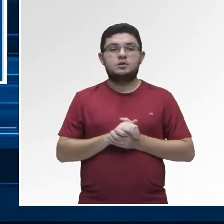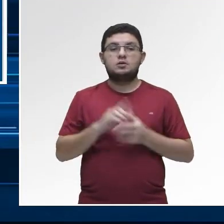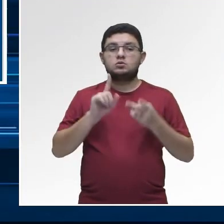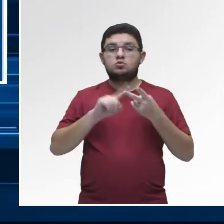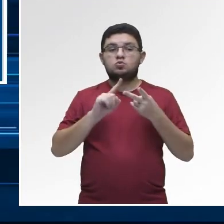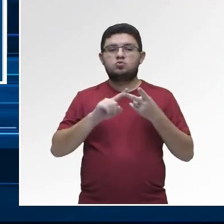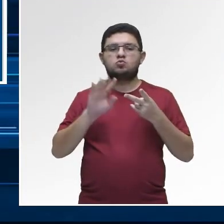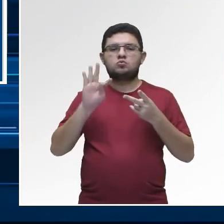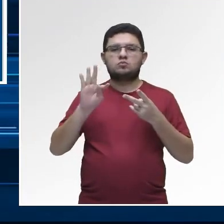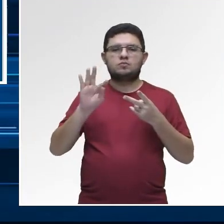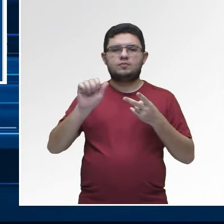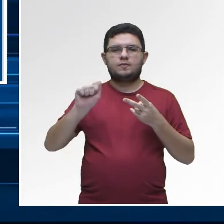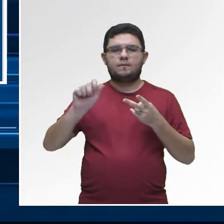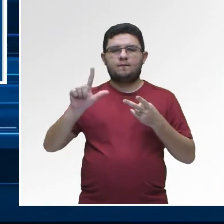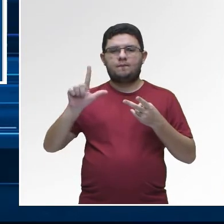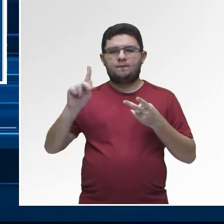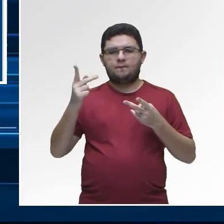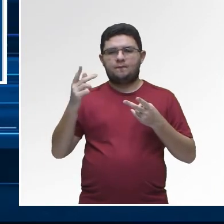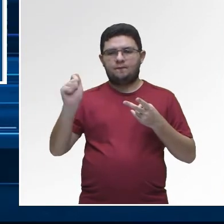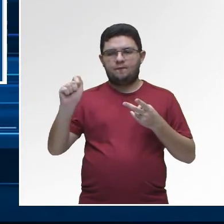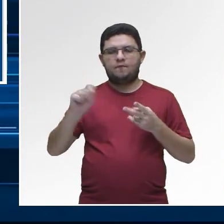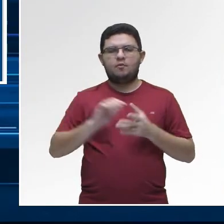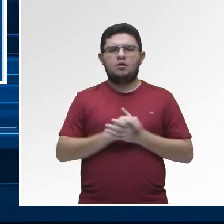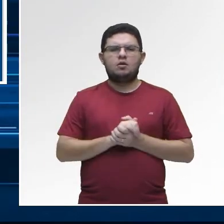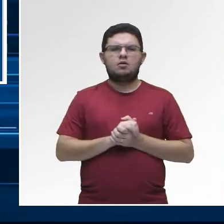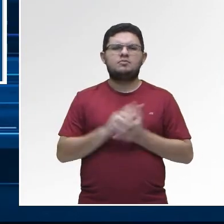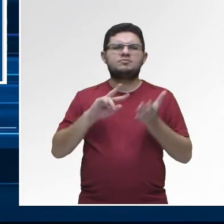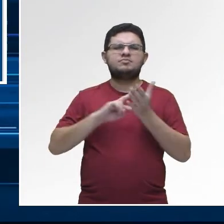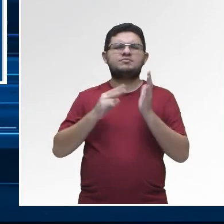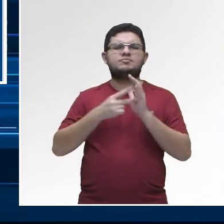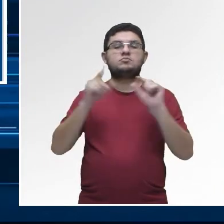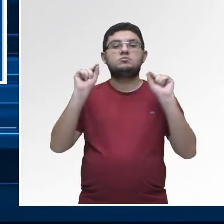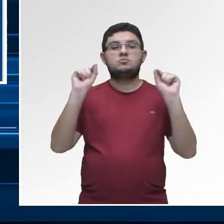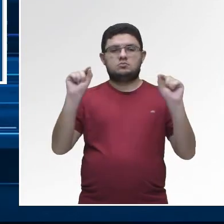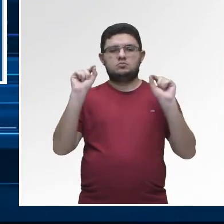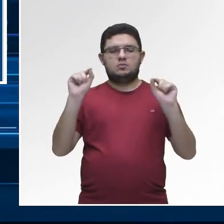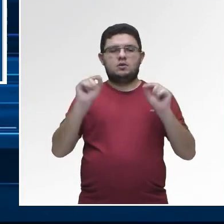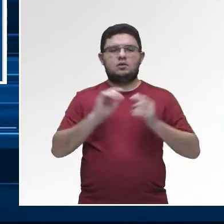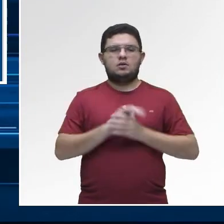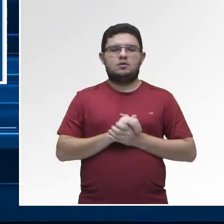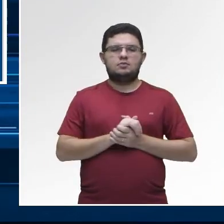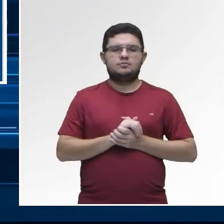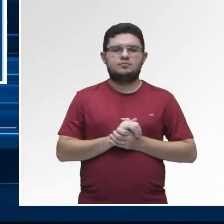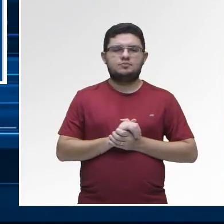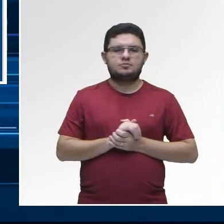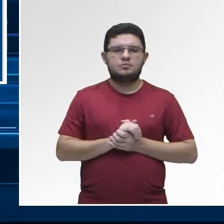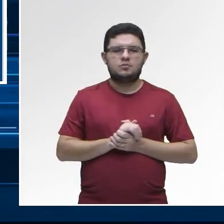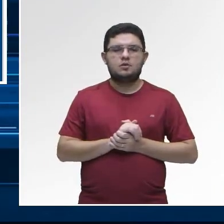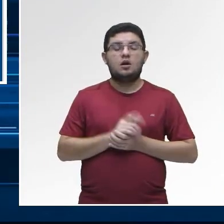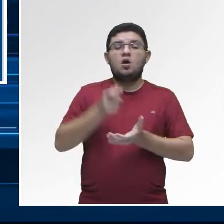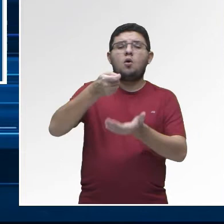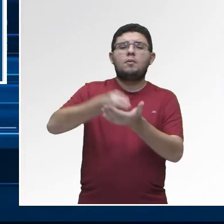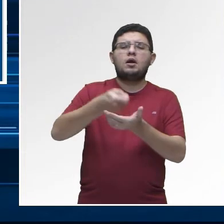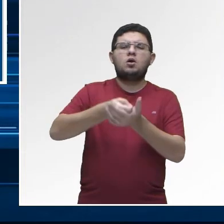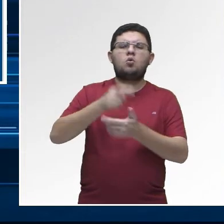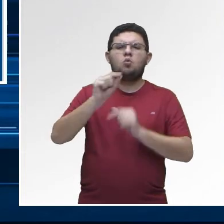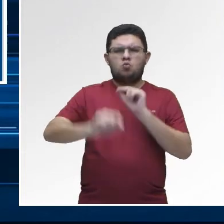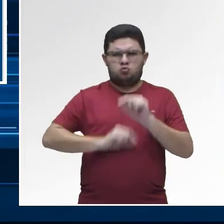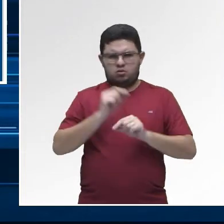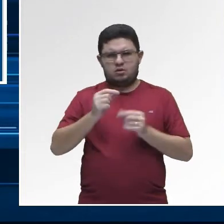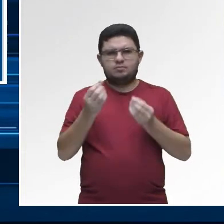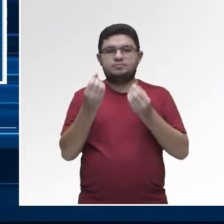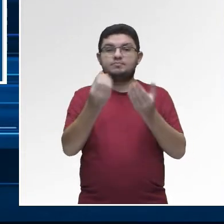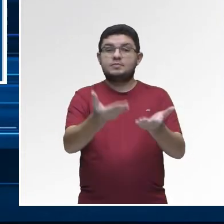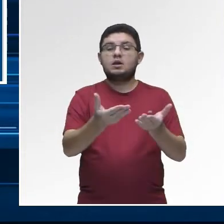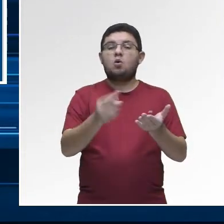chamada talha. O que era a talha, professor? Era a obrigação de entregar para o senhor feudal